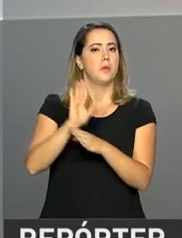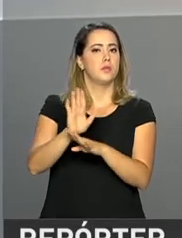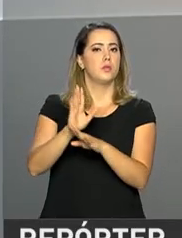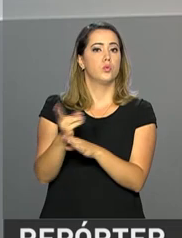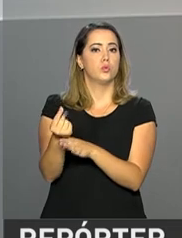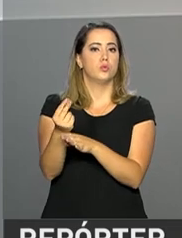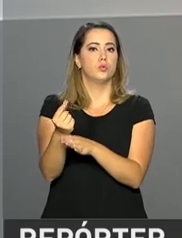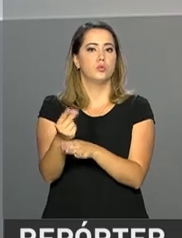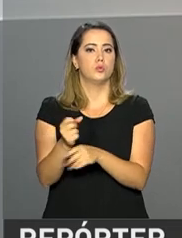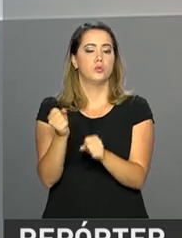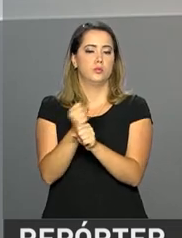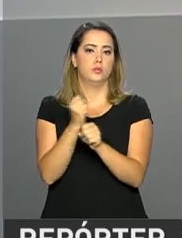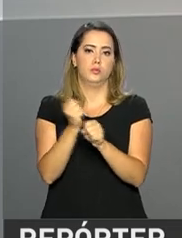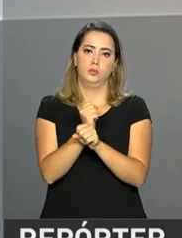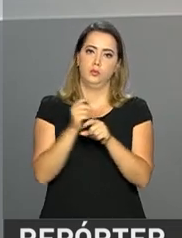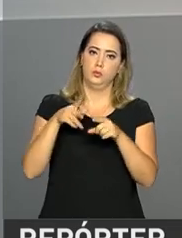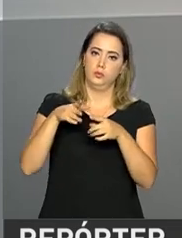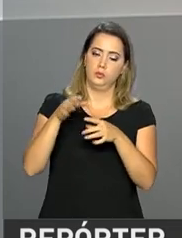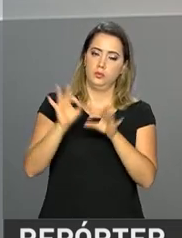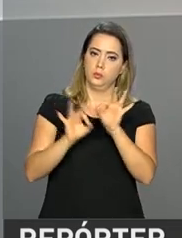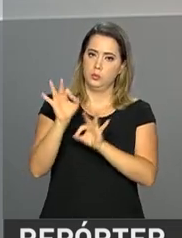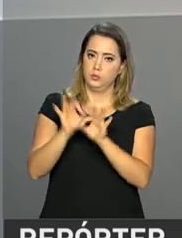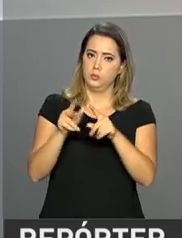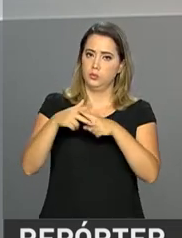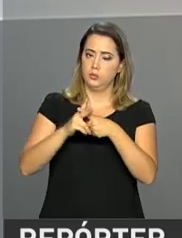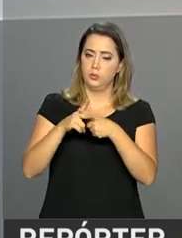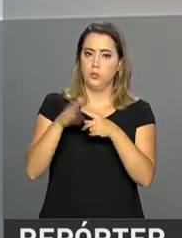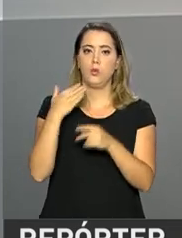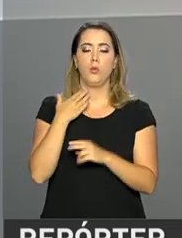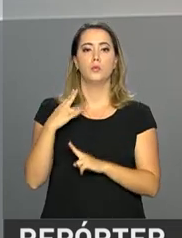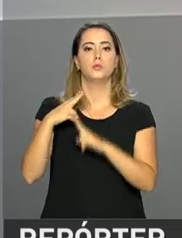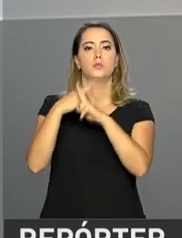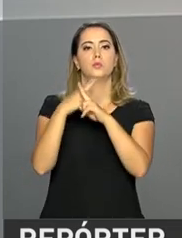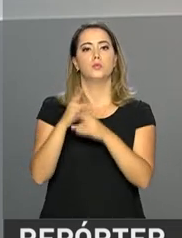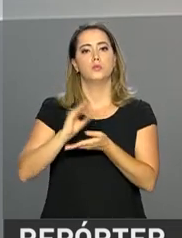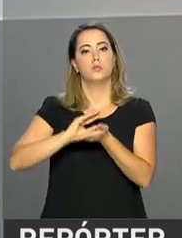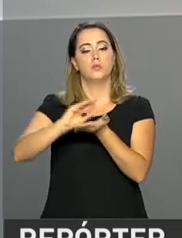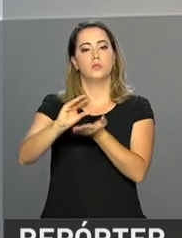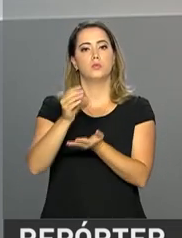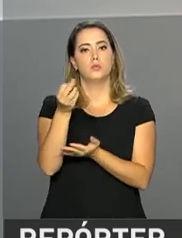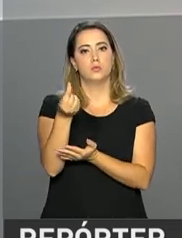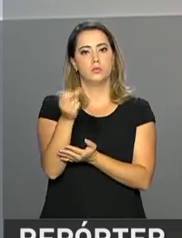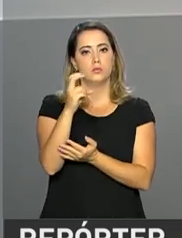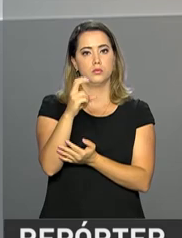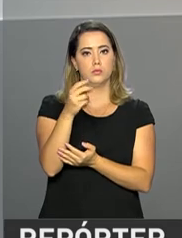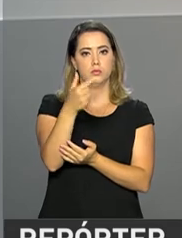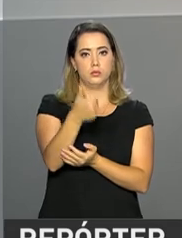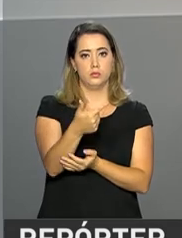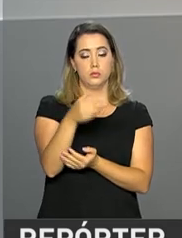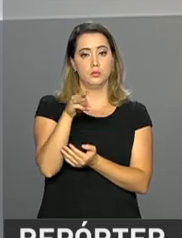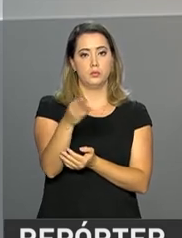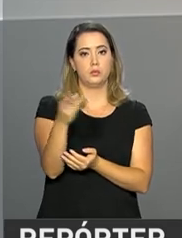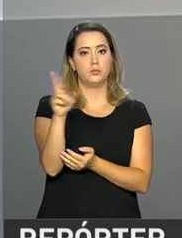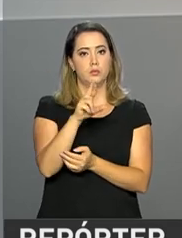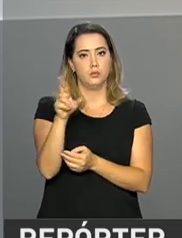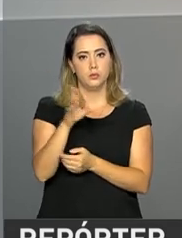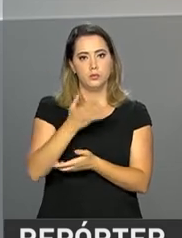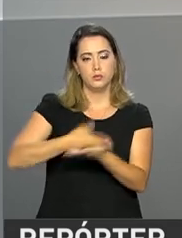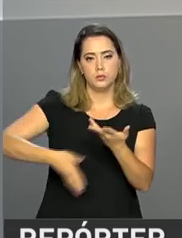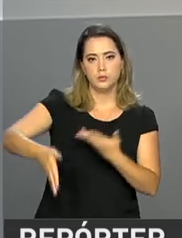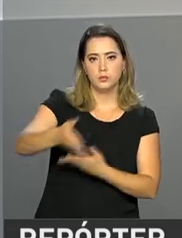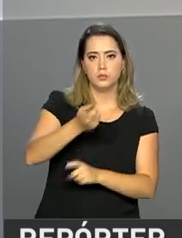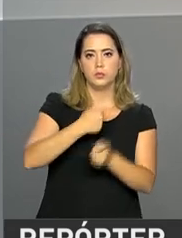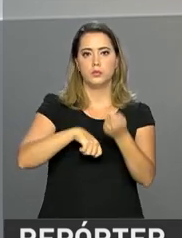reforço financeiro para obras de infraestrutura. A Caixa Econômica Federal vai repassar 652 milhões de reais